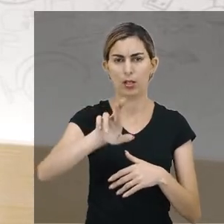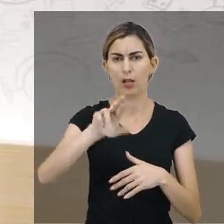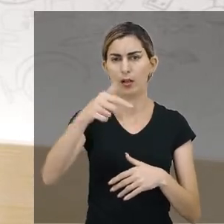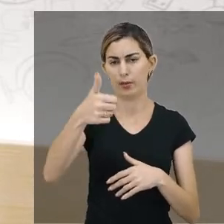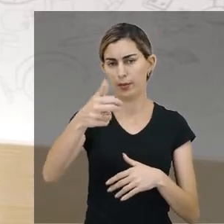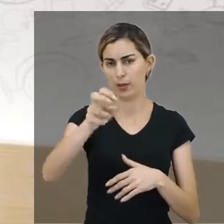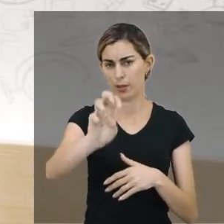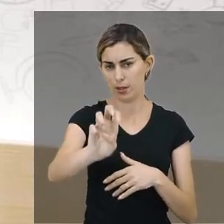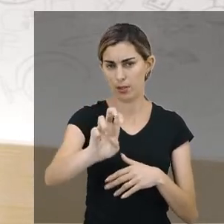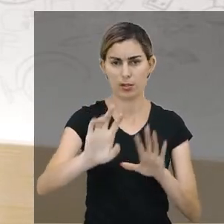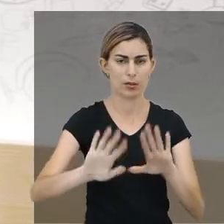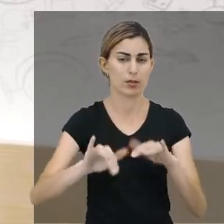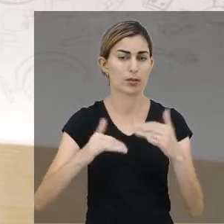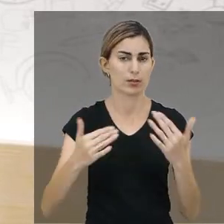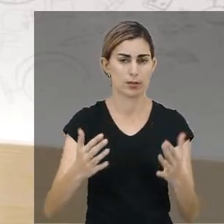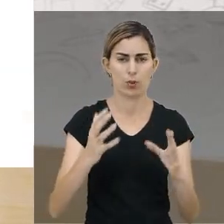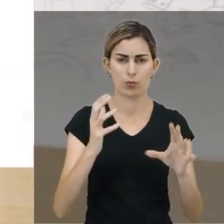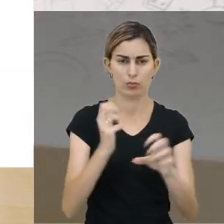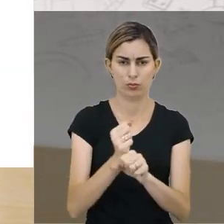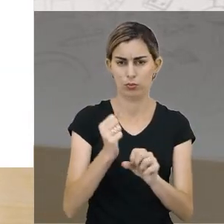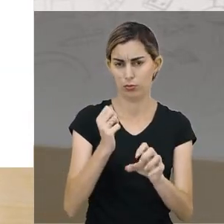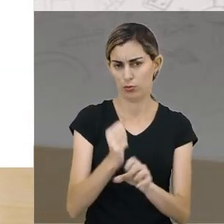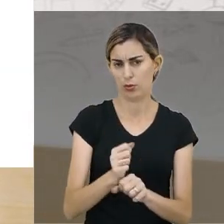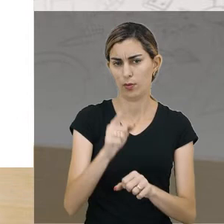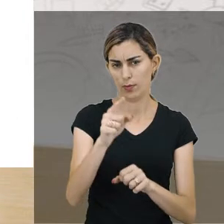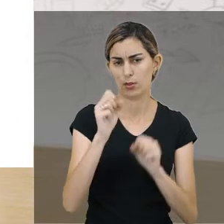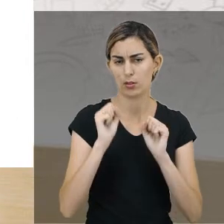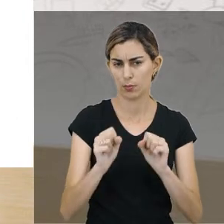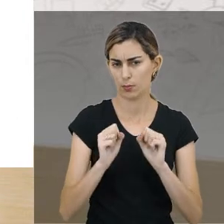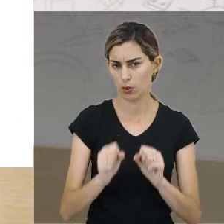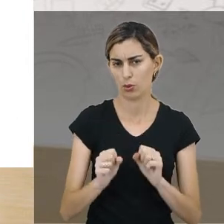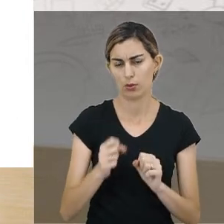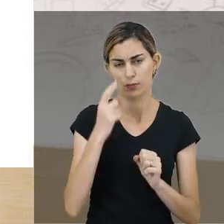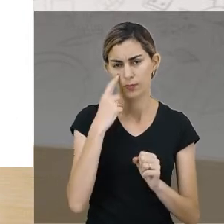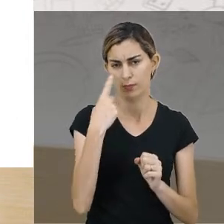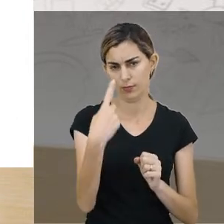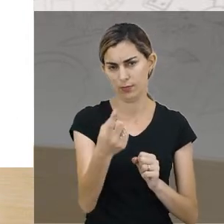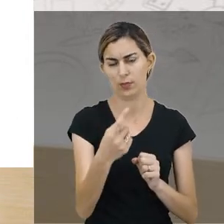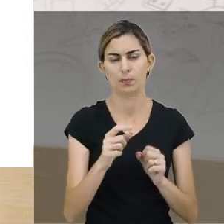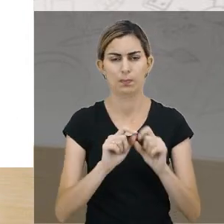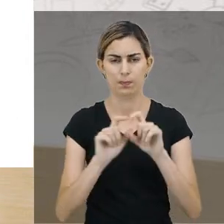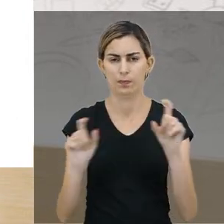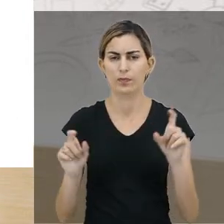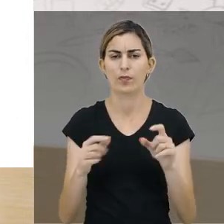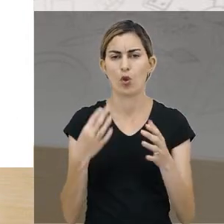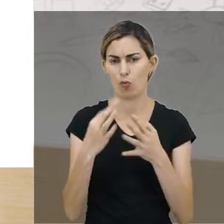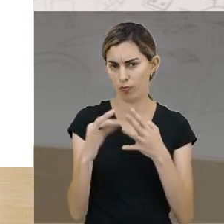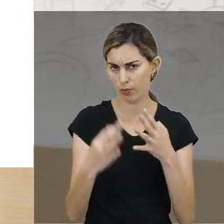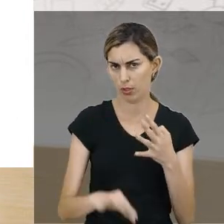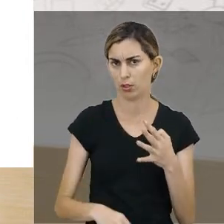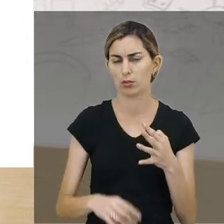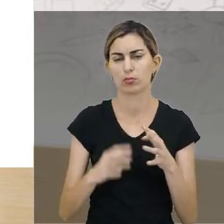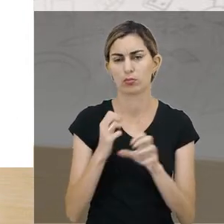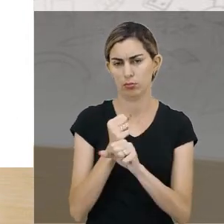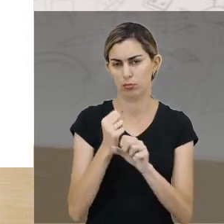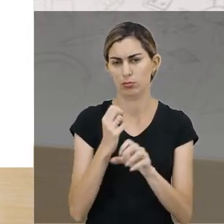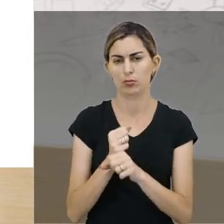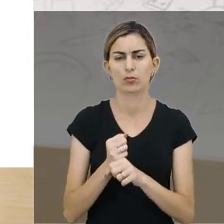NR15. Então, para realizar o cálculo, vocês podem acompanhar, conferindo esse